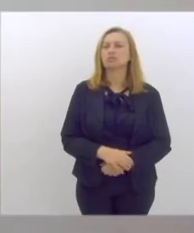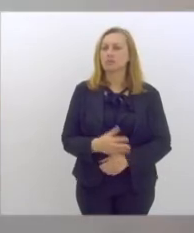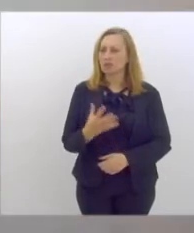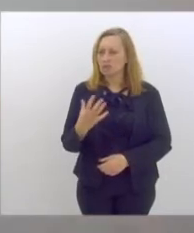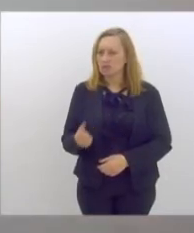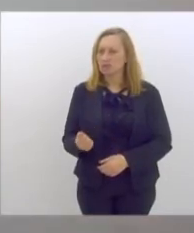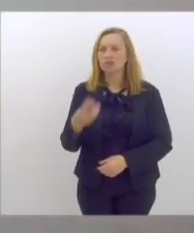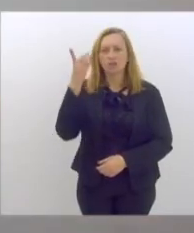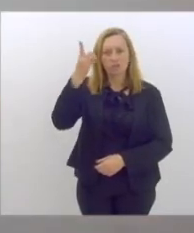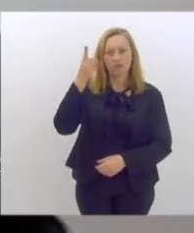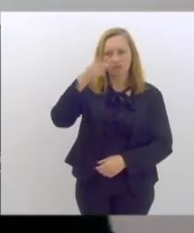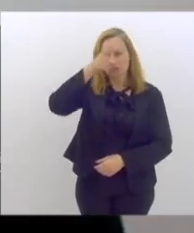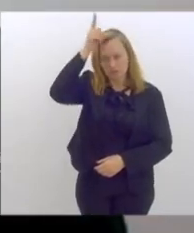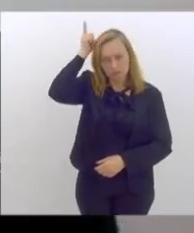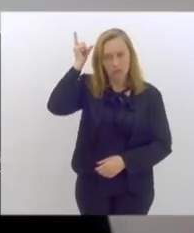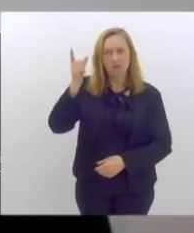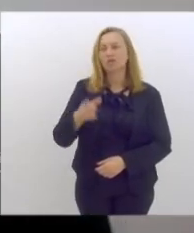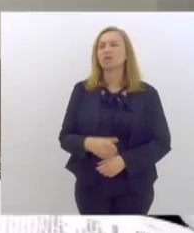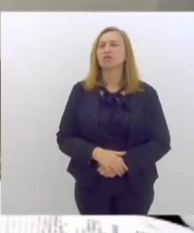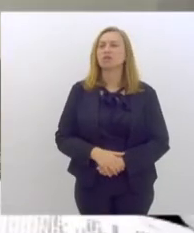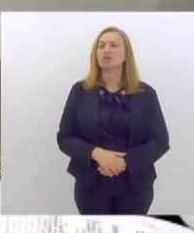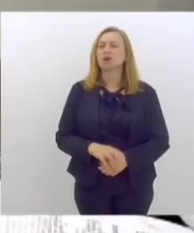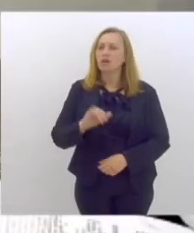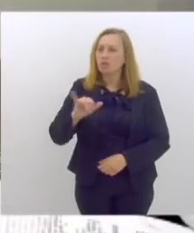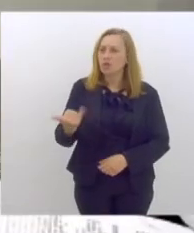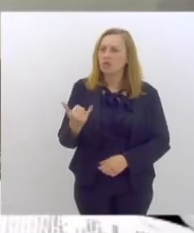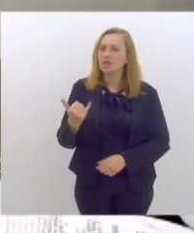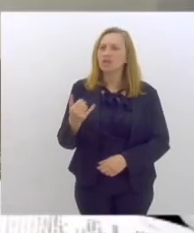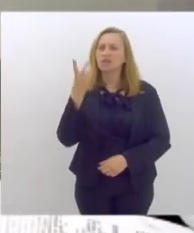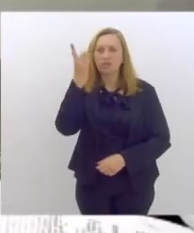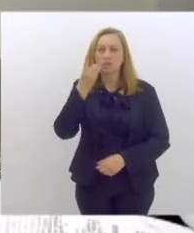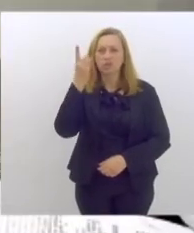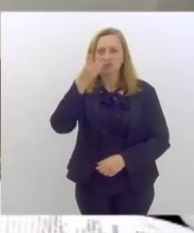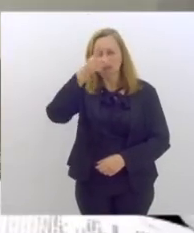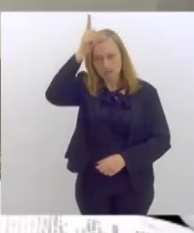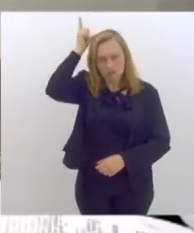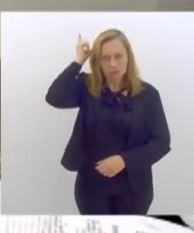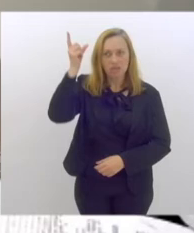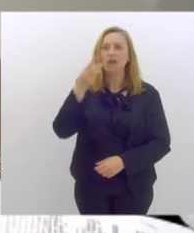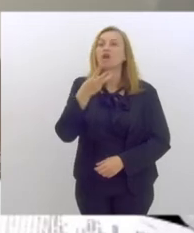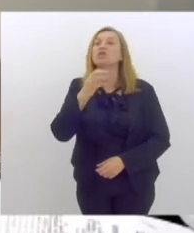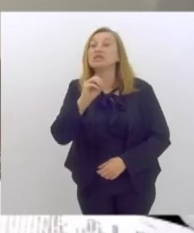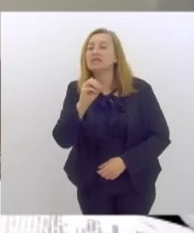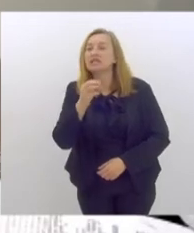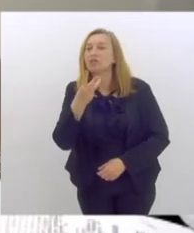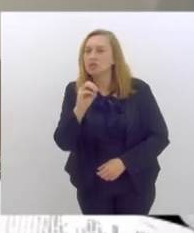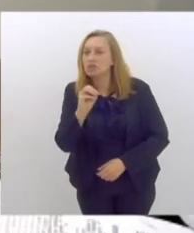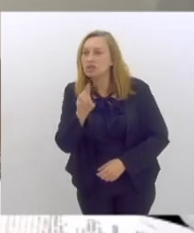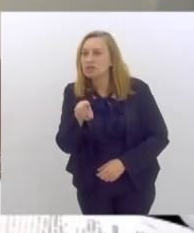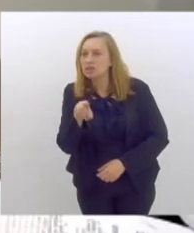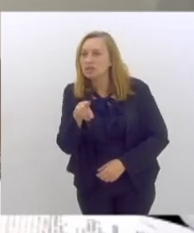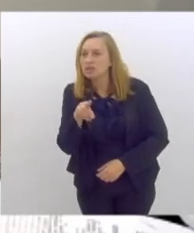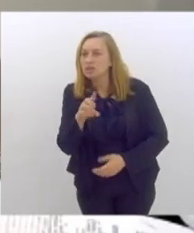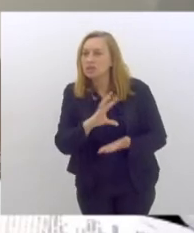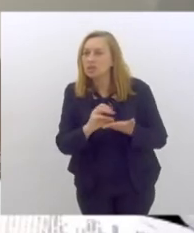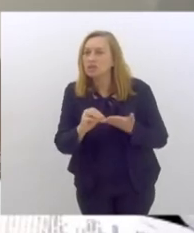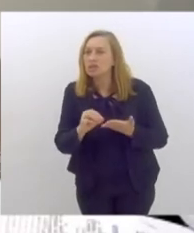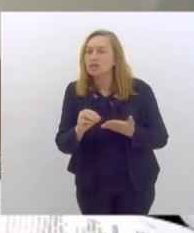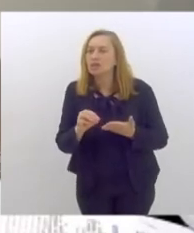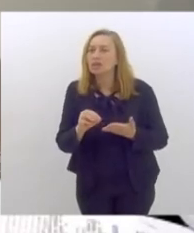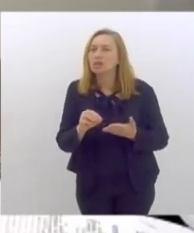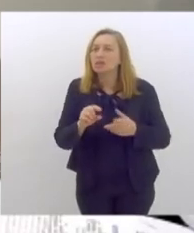Deputado Luiz Paulo quem tem um da falta de ética nos Paulo aproveita é o 30 é o 30 é o 30 não